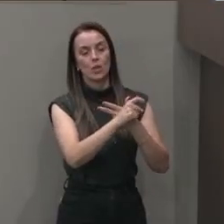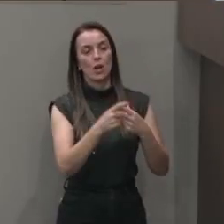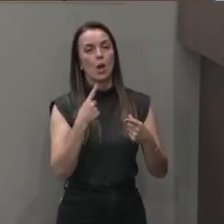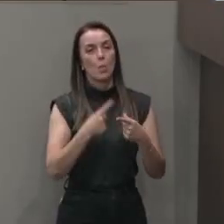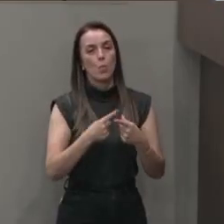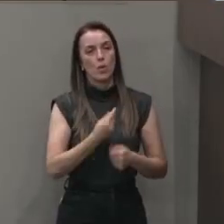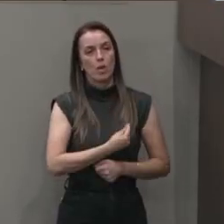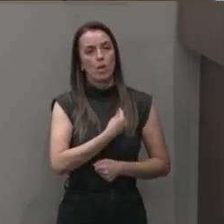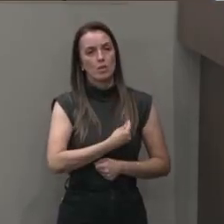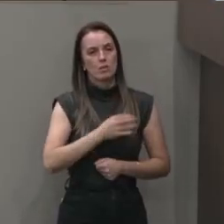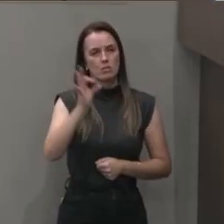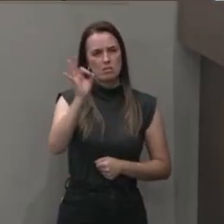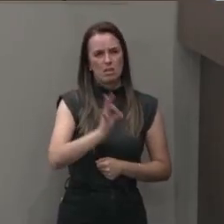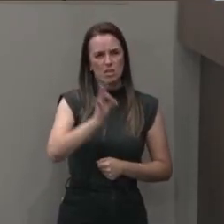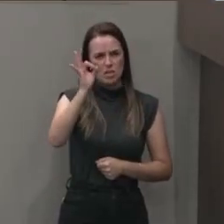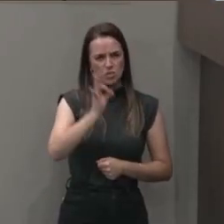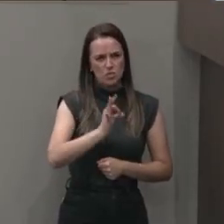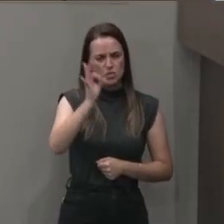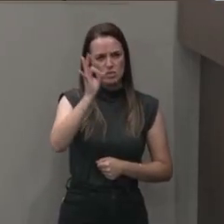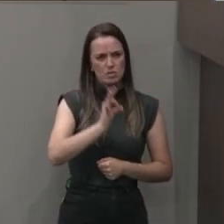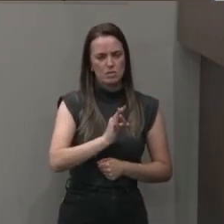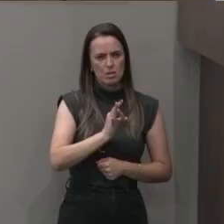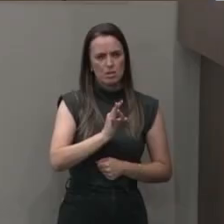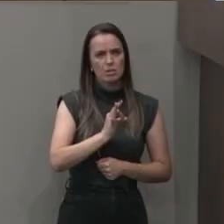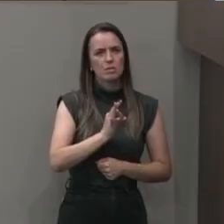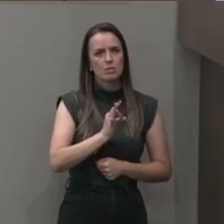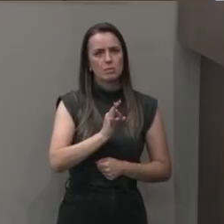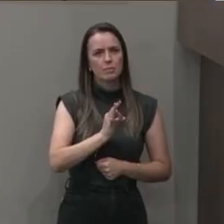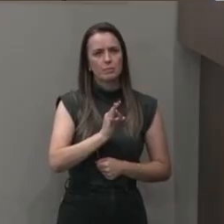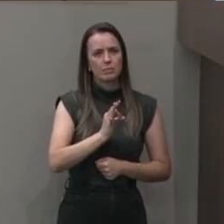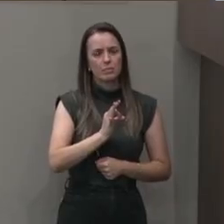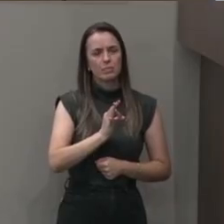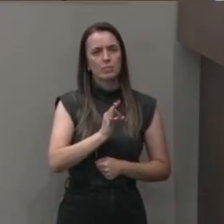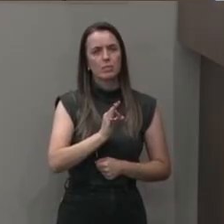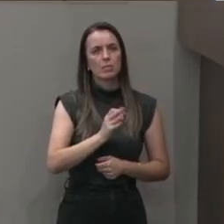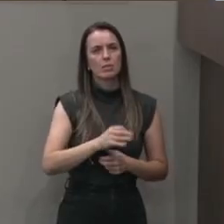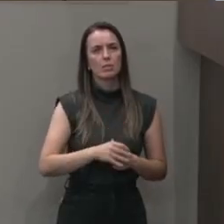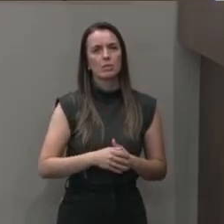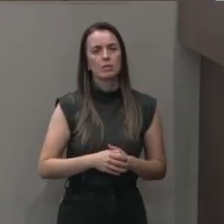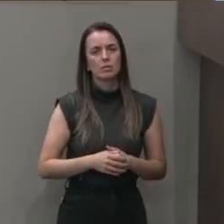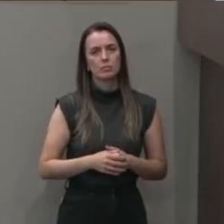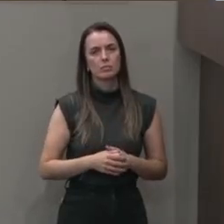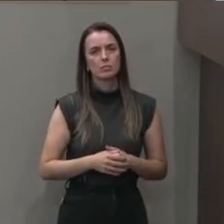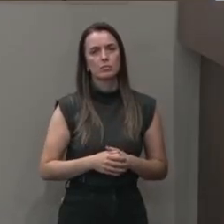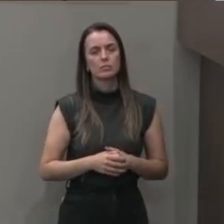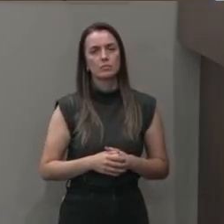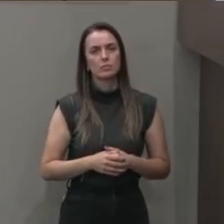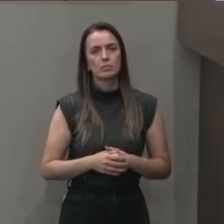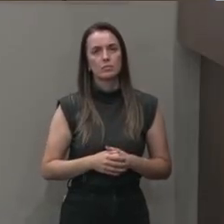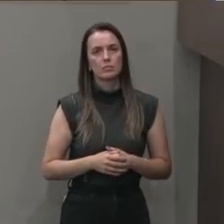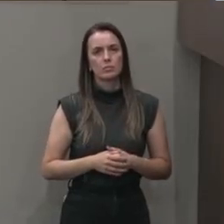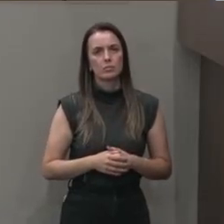Existem índices, colegas, índices que são